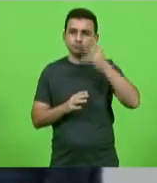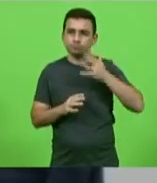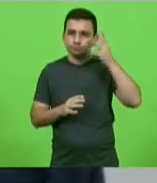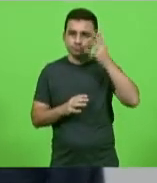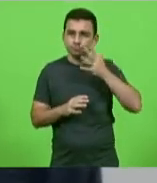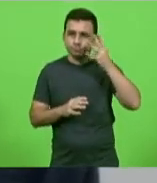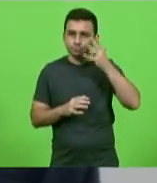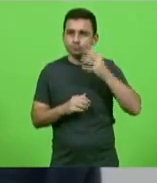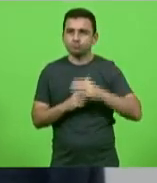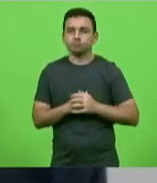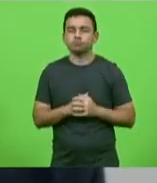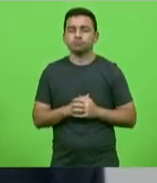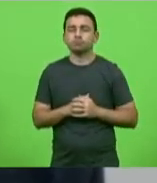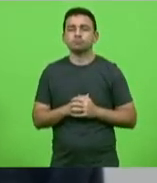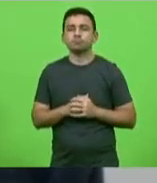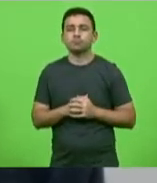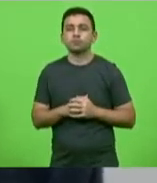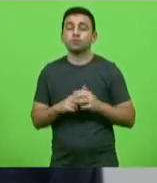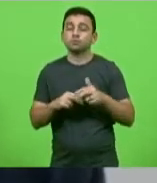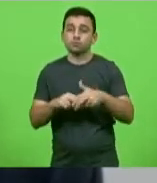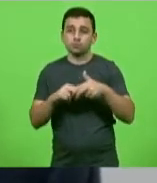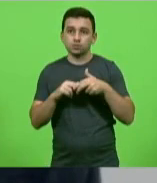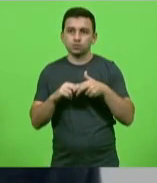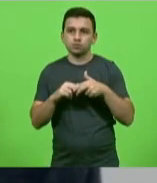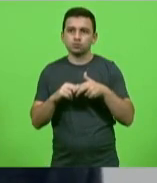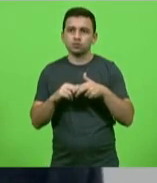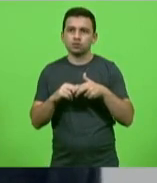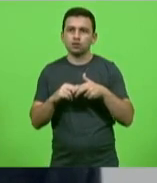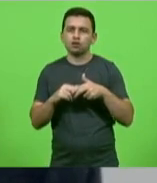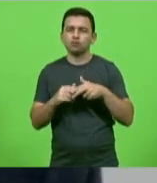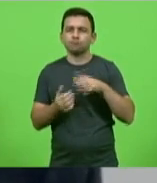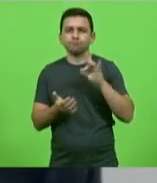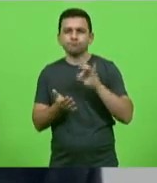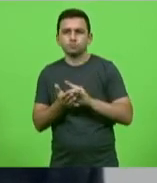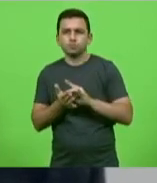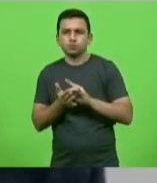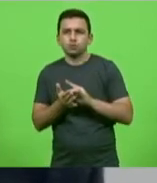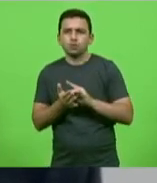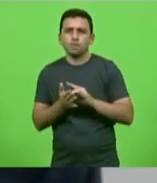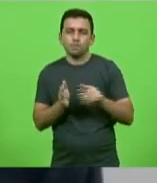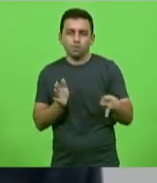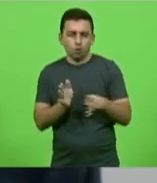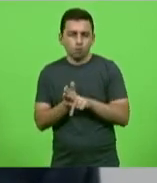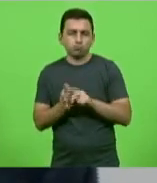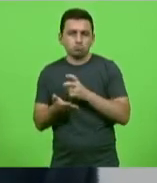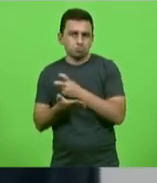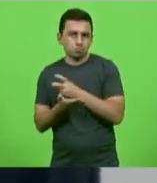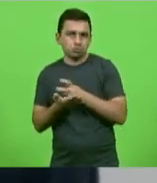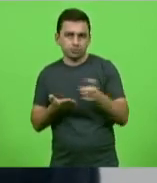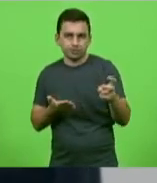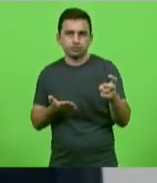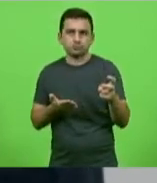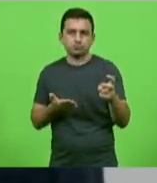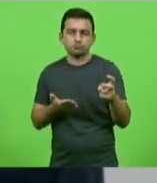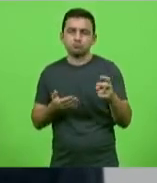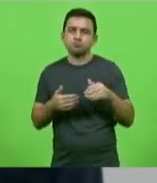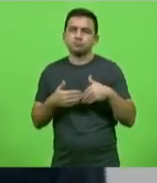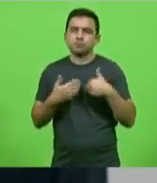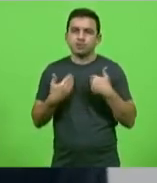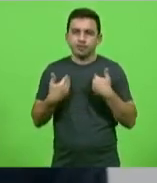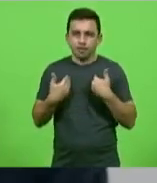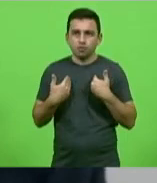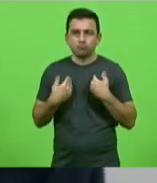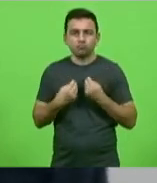falas neste julgamento. Portanto, sobre os fatos e a natureza jurídica do processo de impeachment, deixo a cargo daqueles